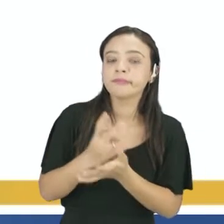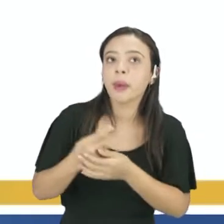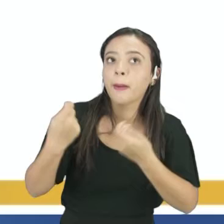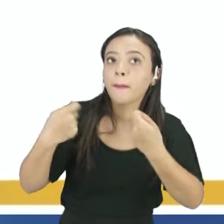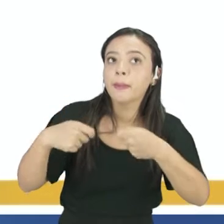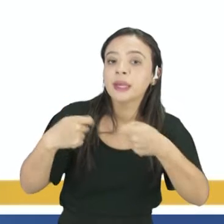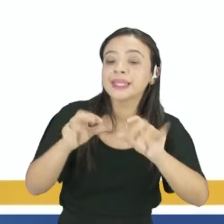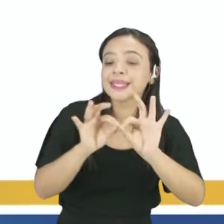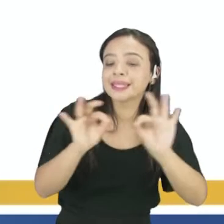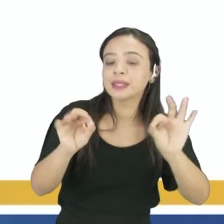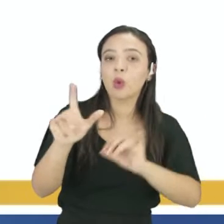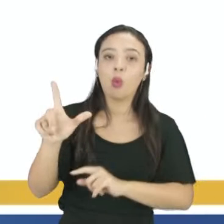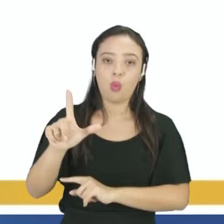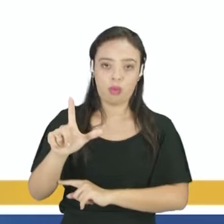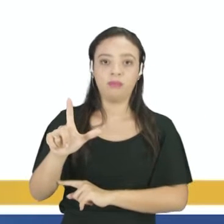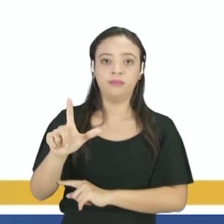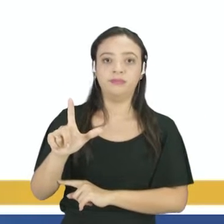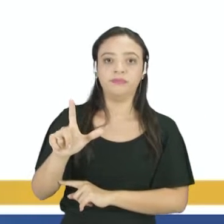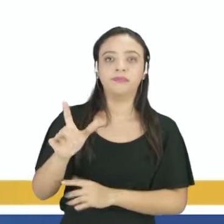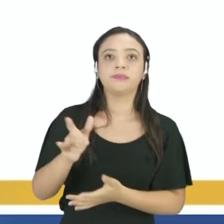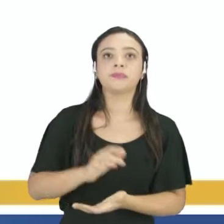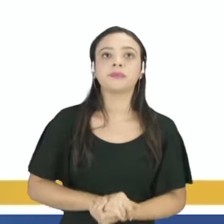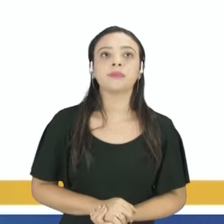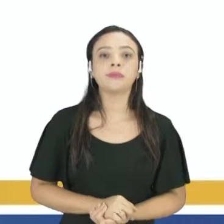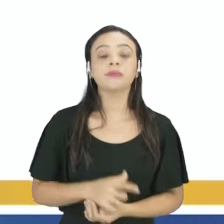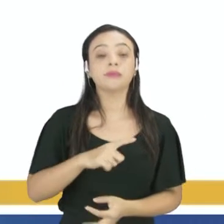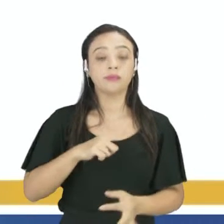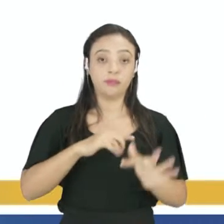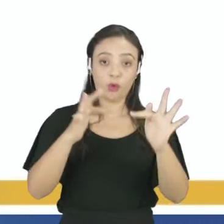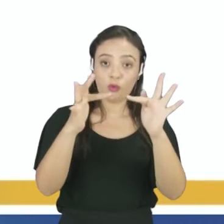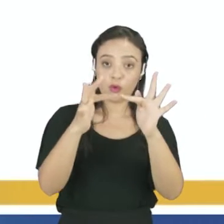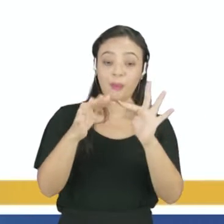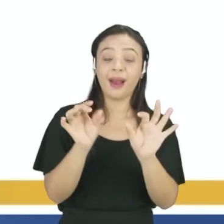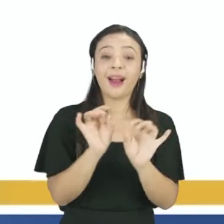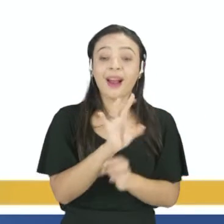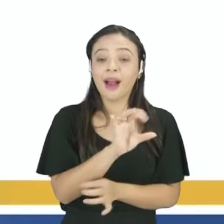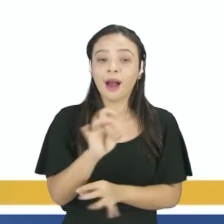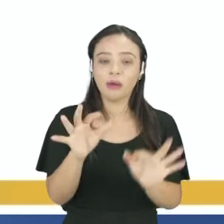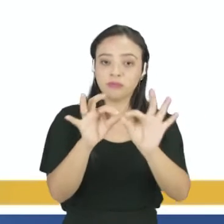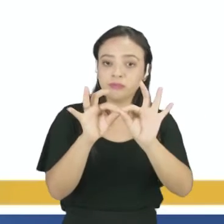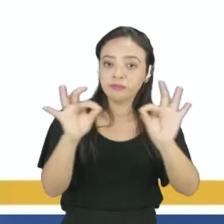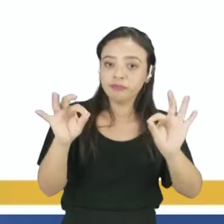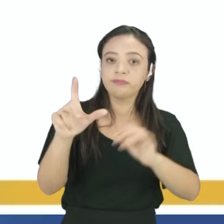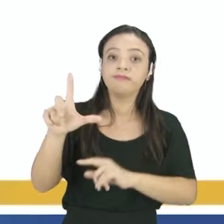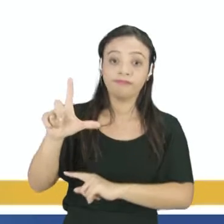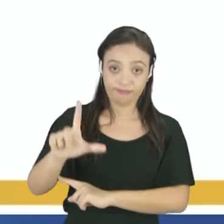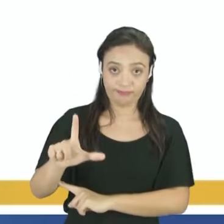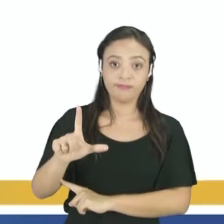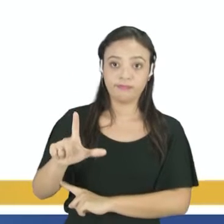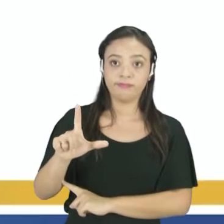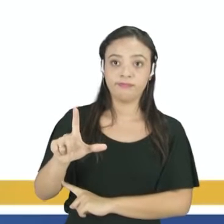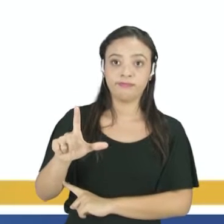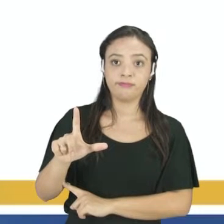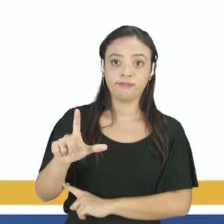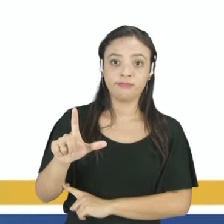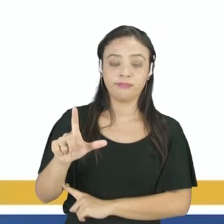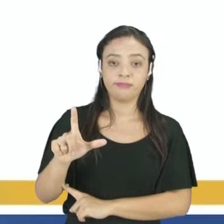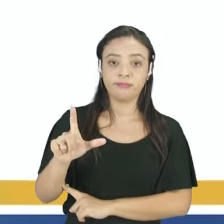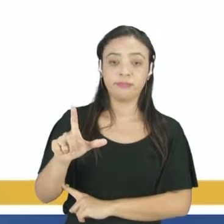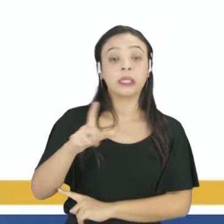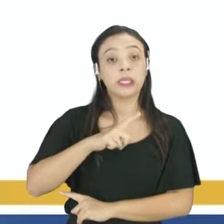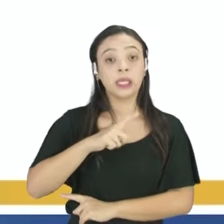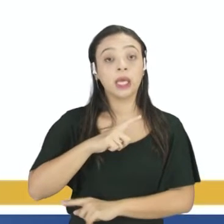medida do lado. Então, aqui nós temos uma função, gente. Para cada medida de lado, certo? O que acontece? Eu